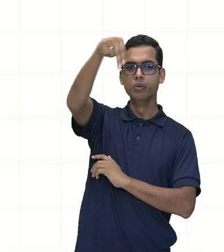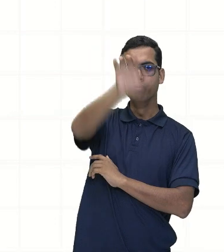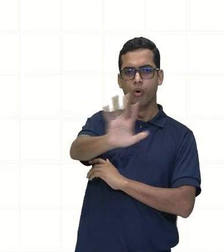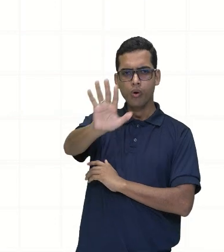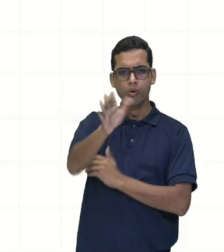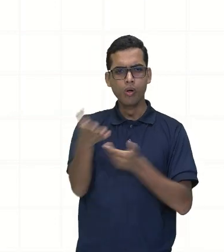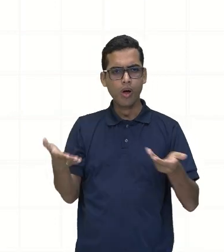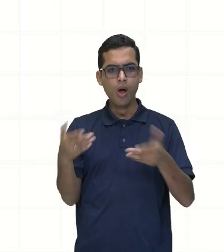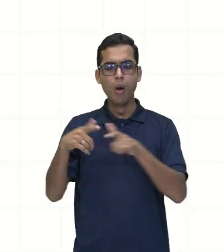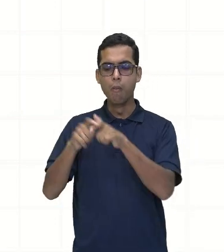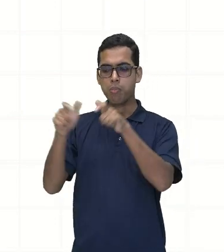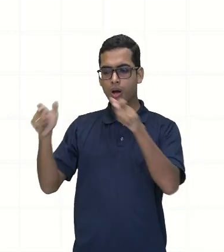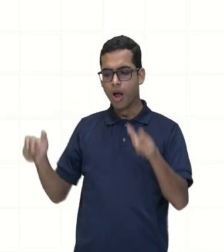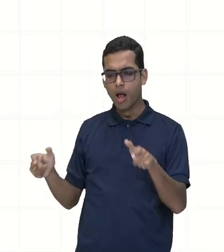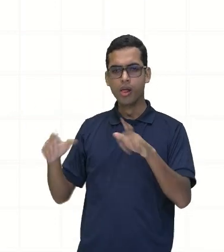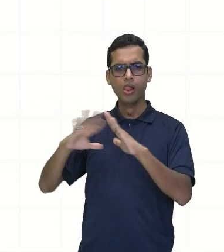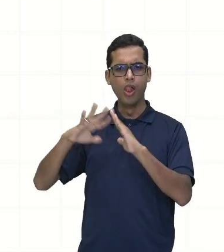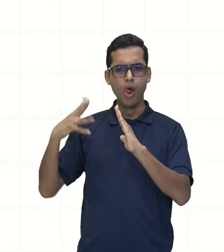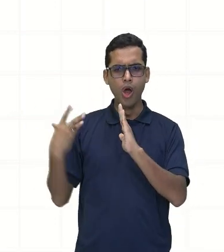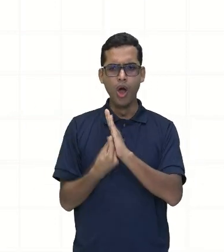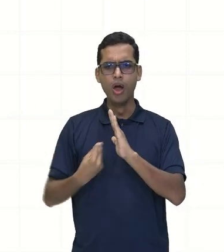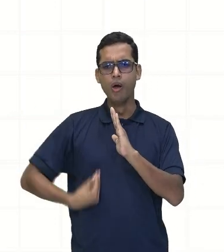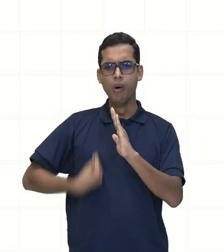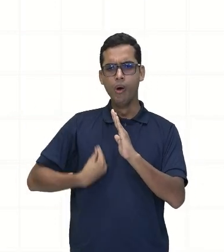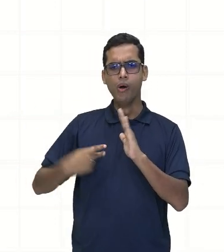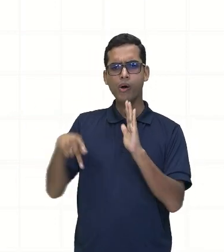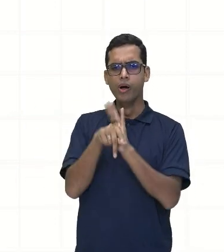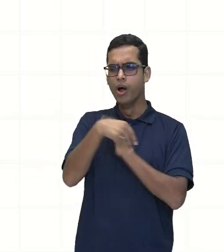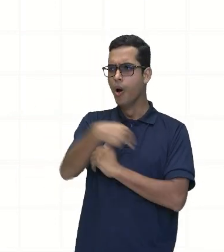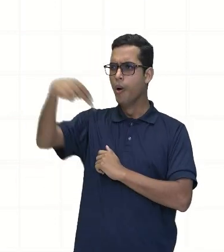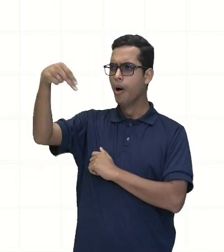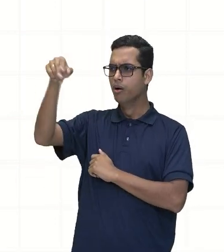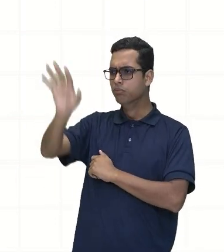na região nordeste, com